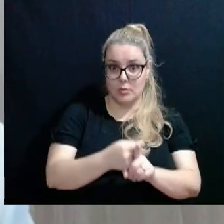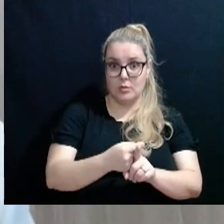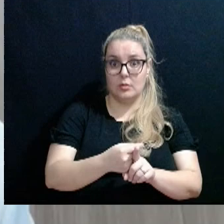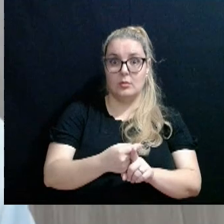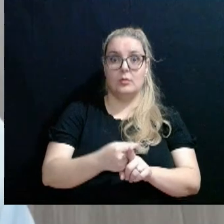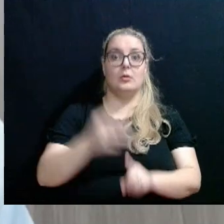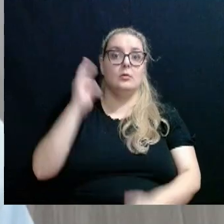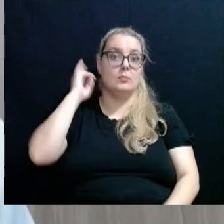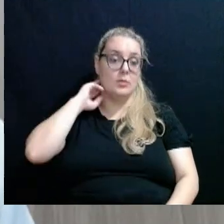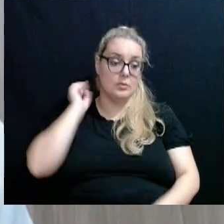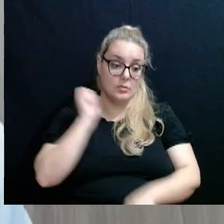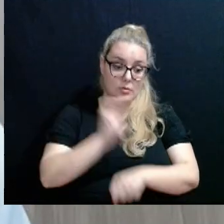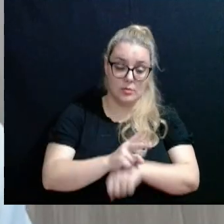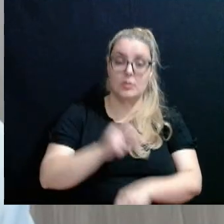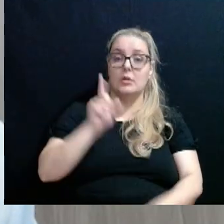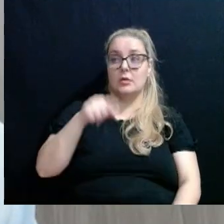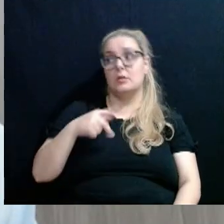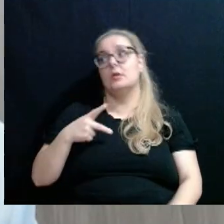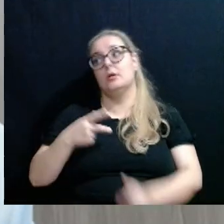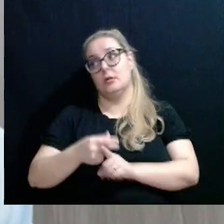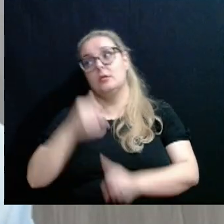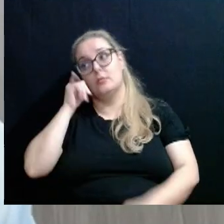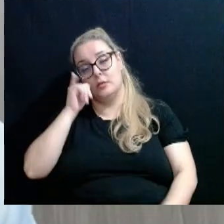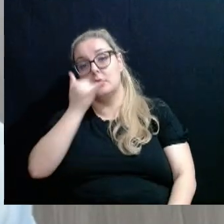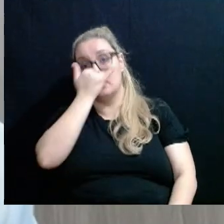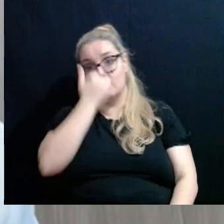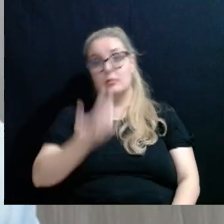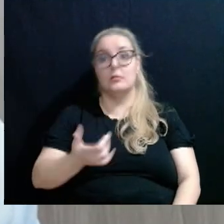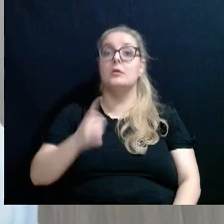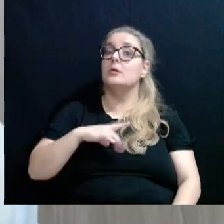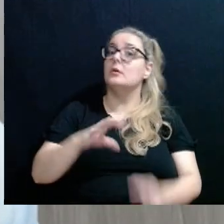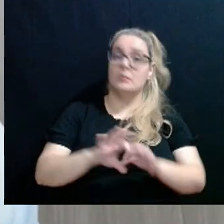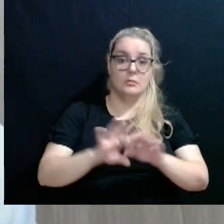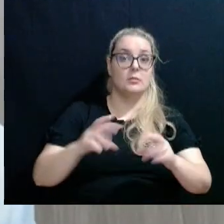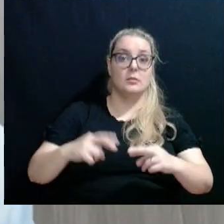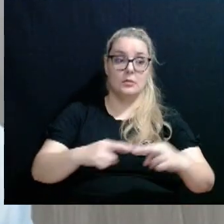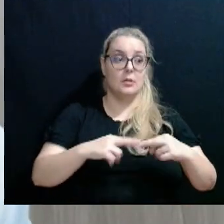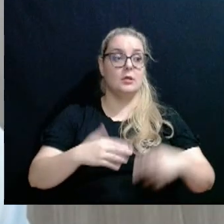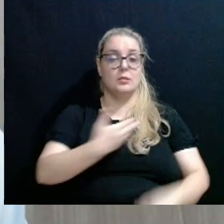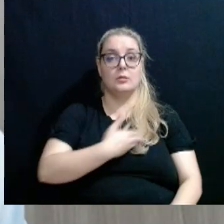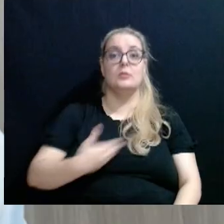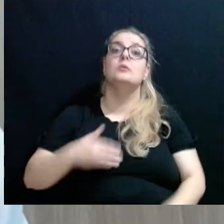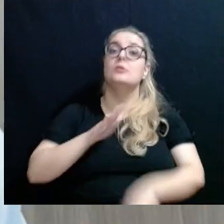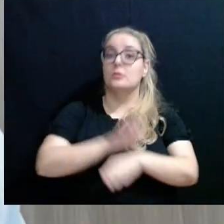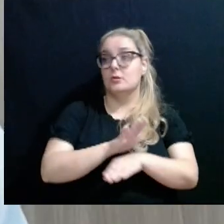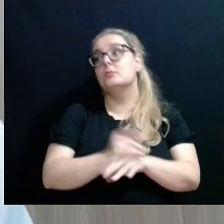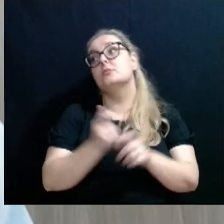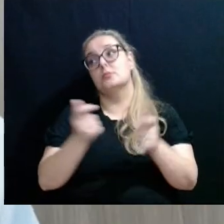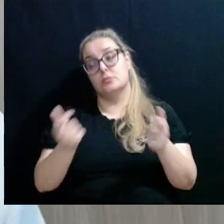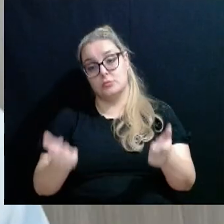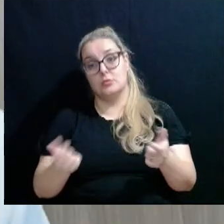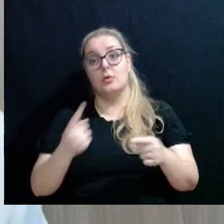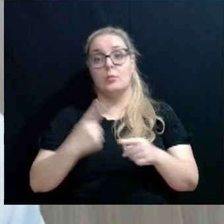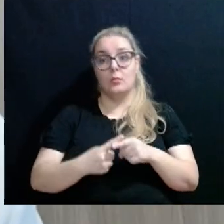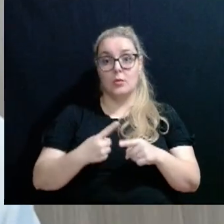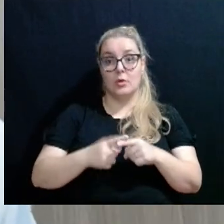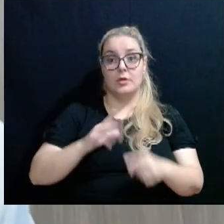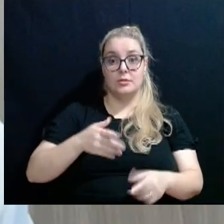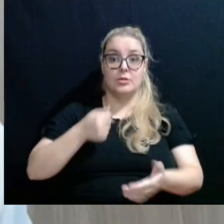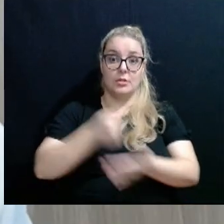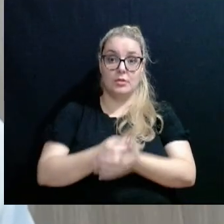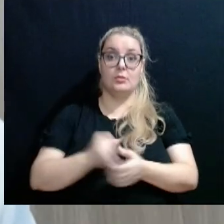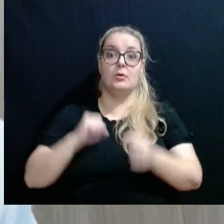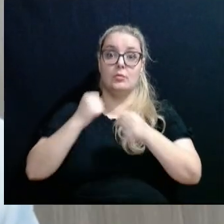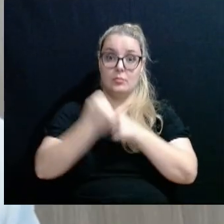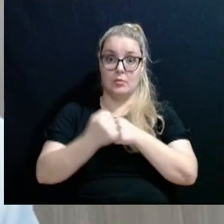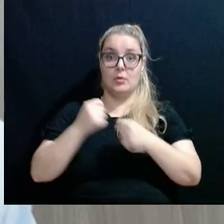por vacina, meningites virais que são preveníveis por vacina e que a gente tem disponível na rede pública. Então, isso já ajuda bastante, porque